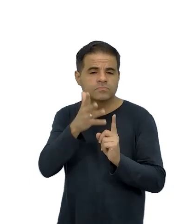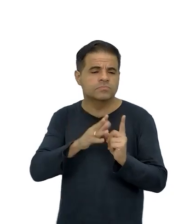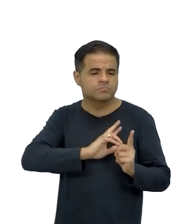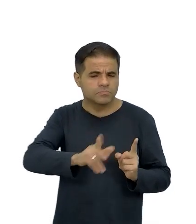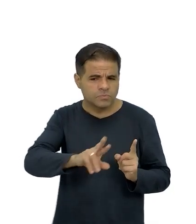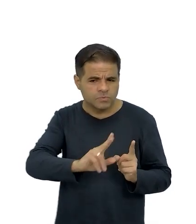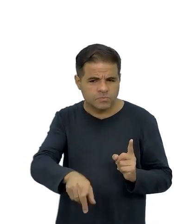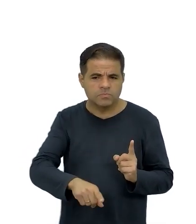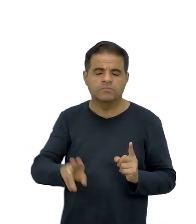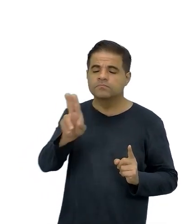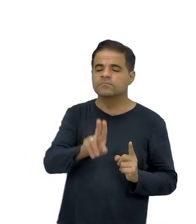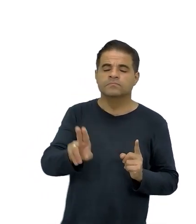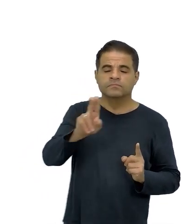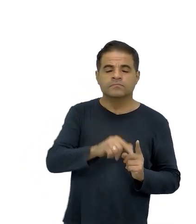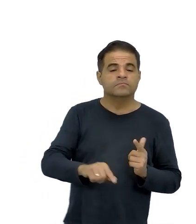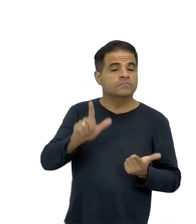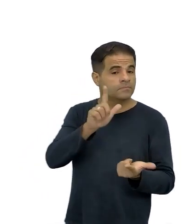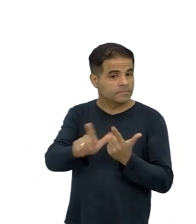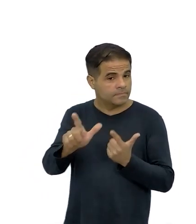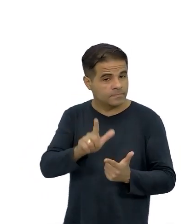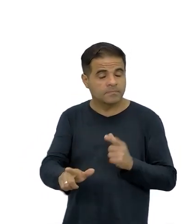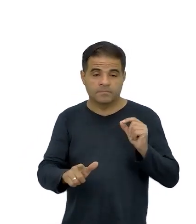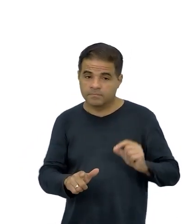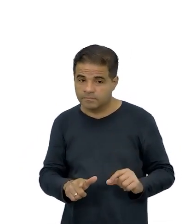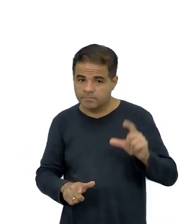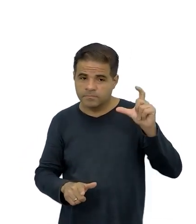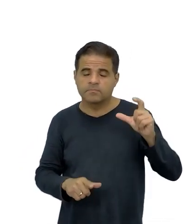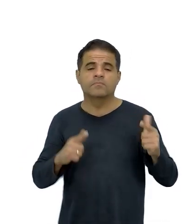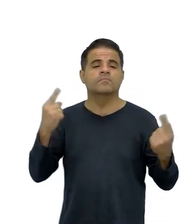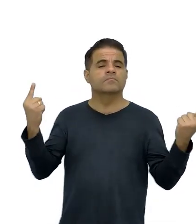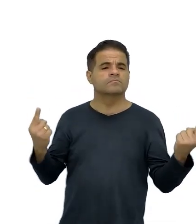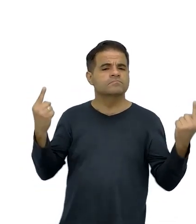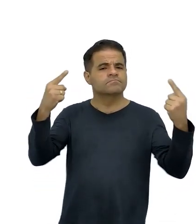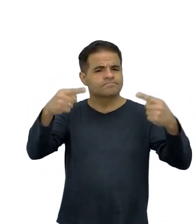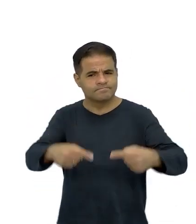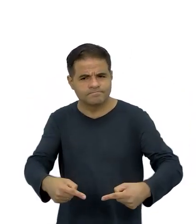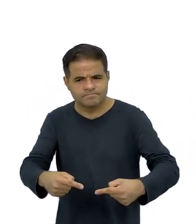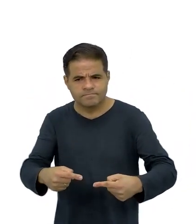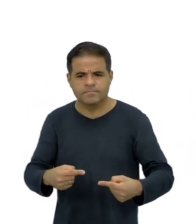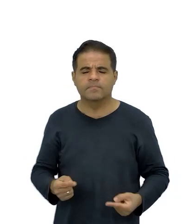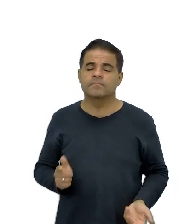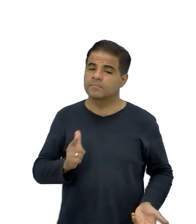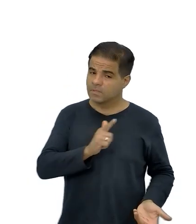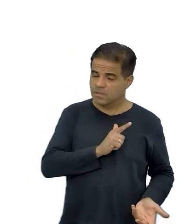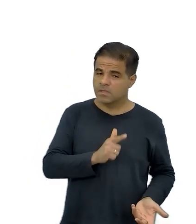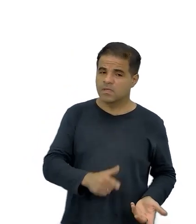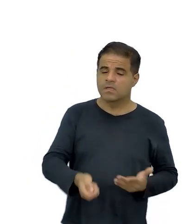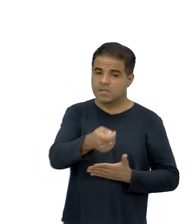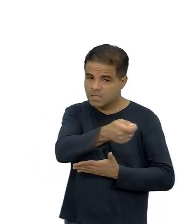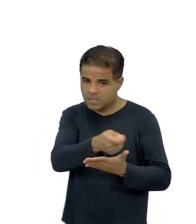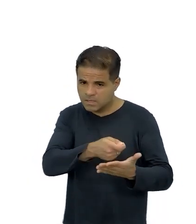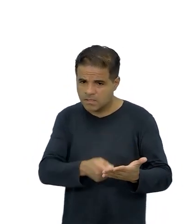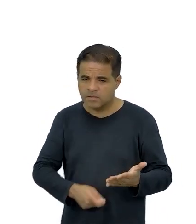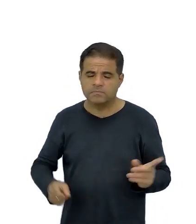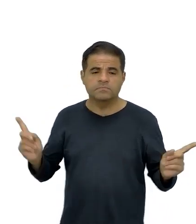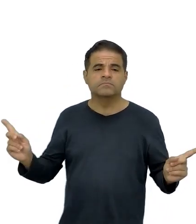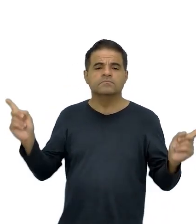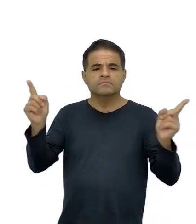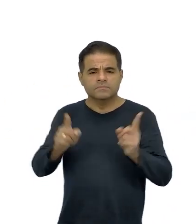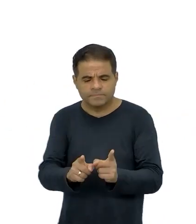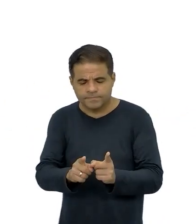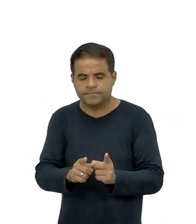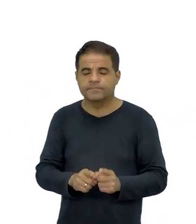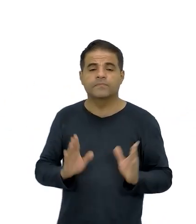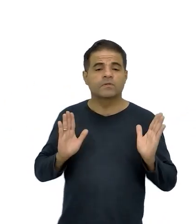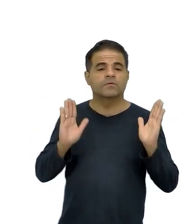direto, o uso de letras maiúsculas. O desafio de terem que reescrever um trecho da lenda